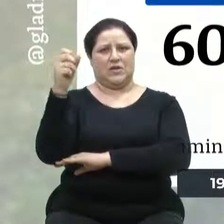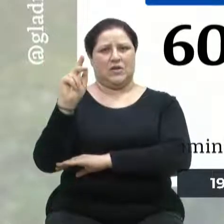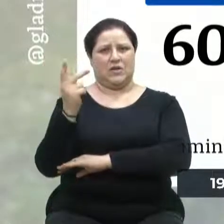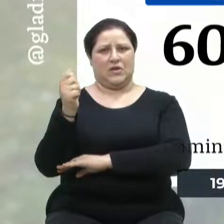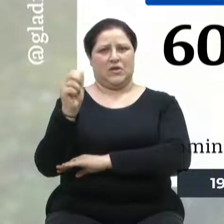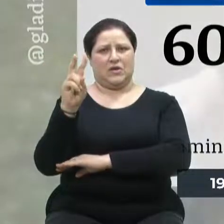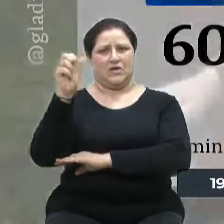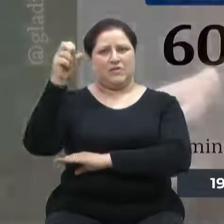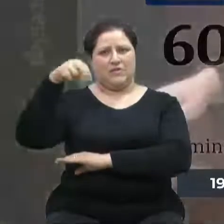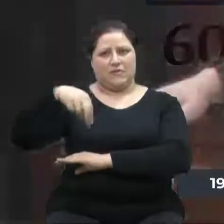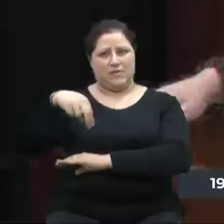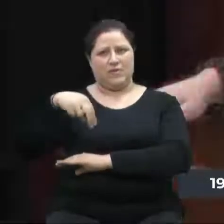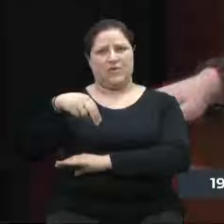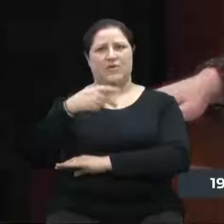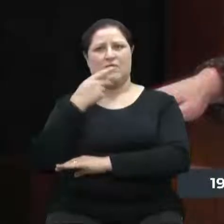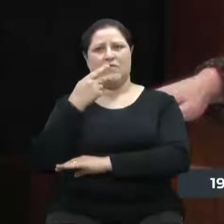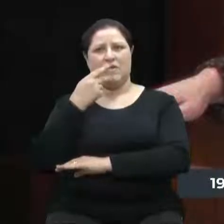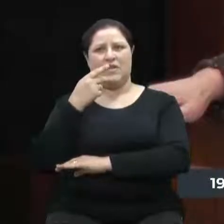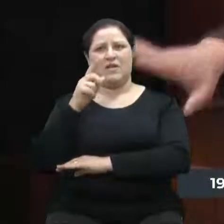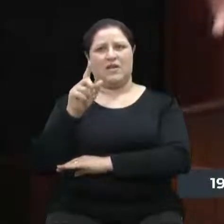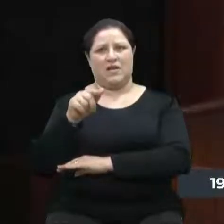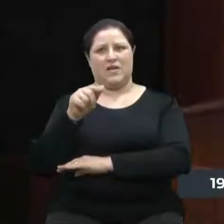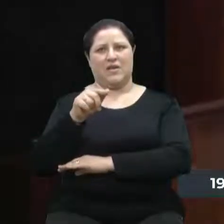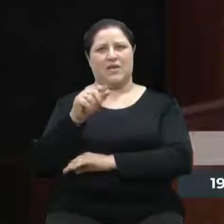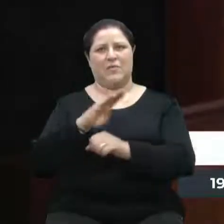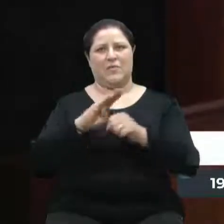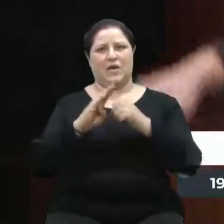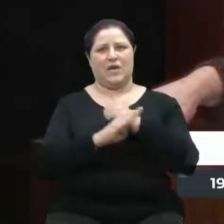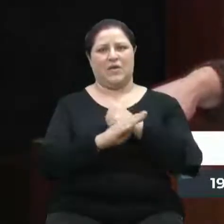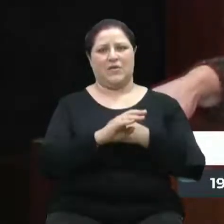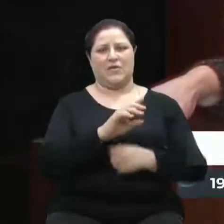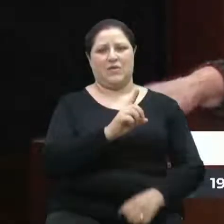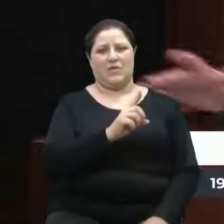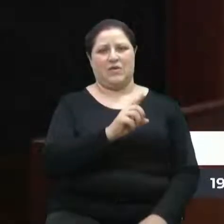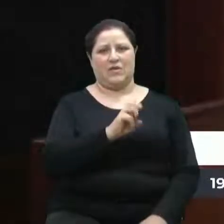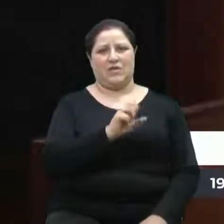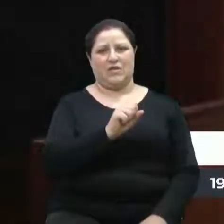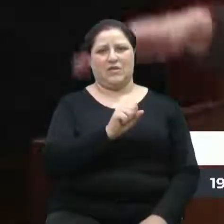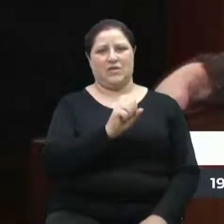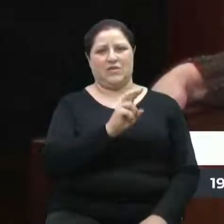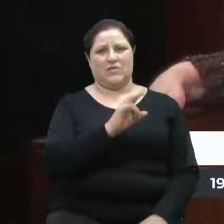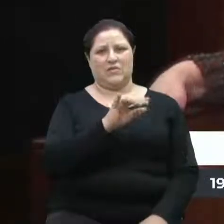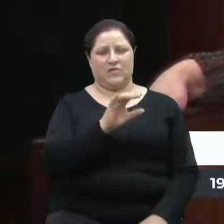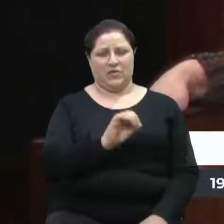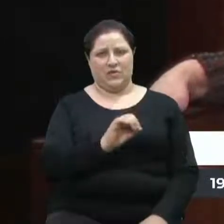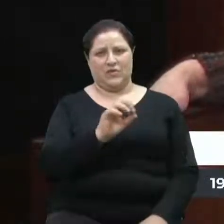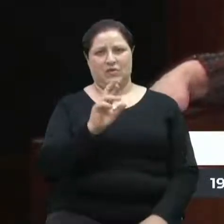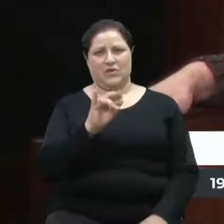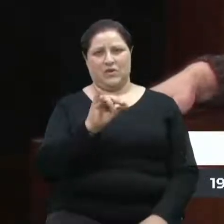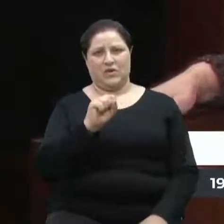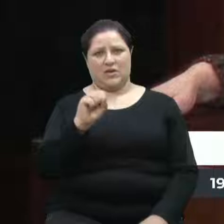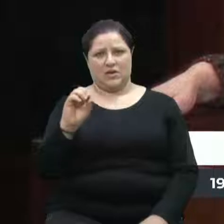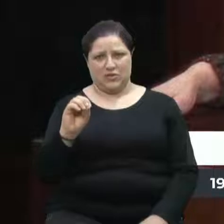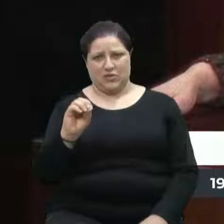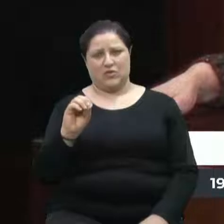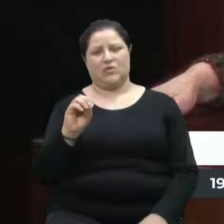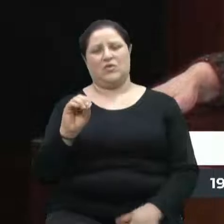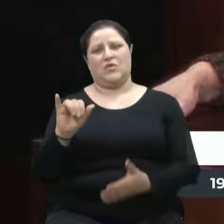Desvio Risso York, né? Desvio Risso York, né? Que era uma Nova York ali, porque não é